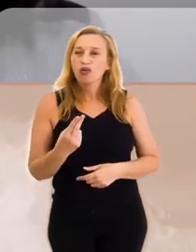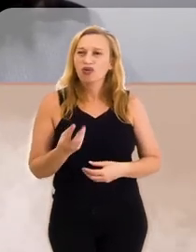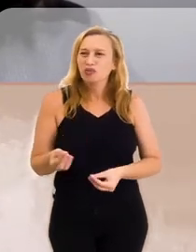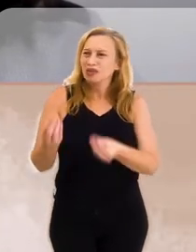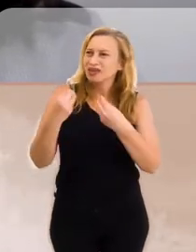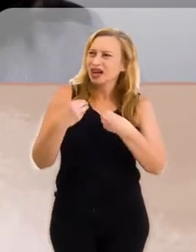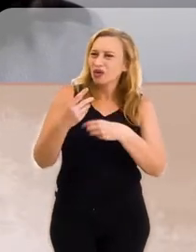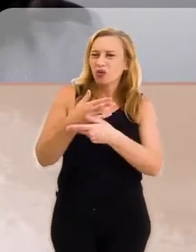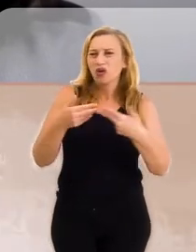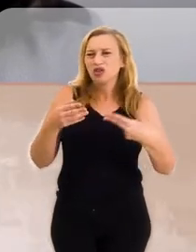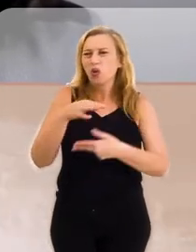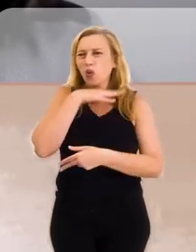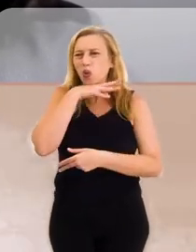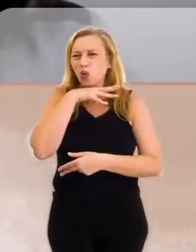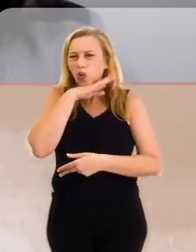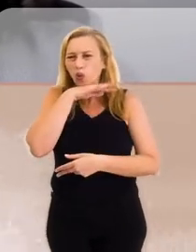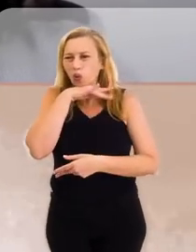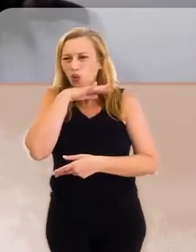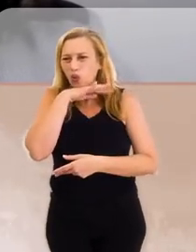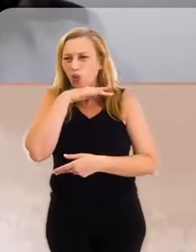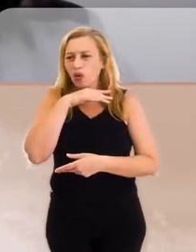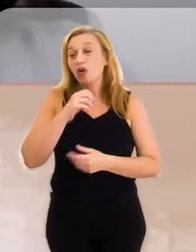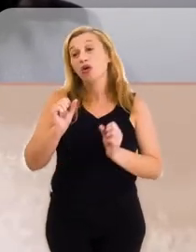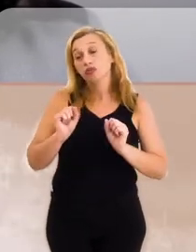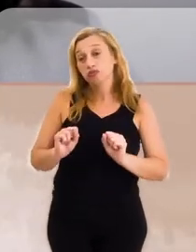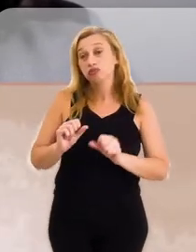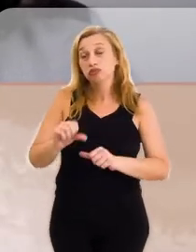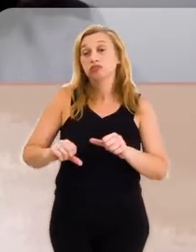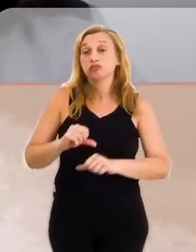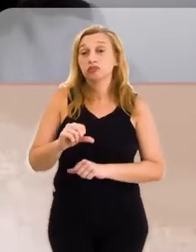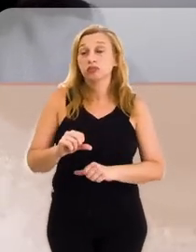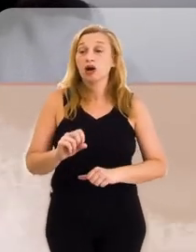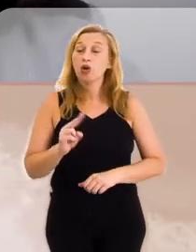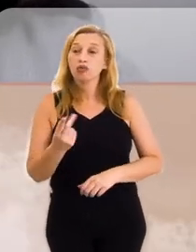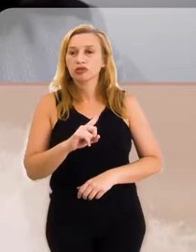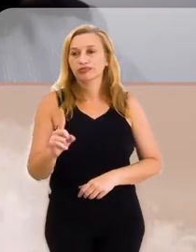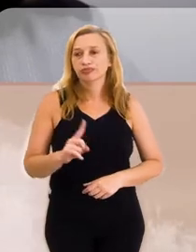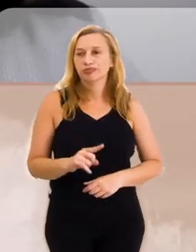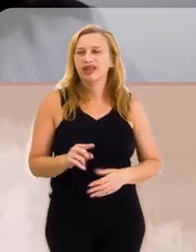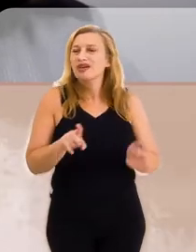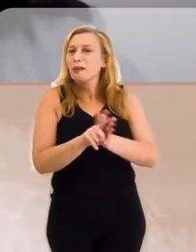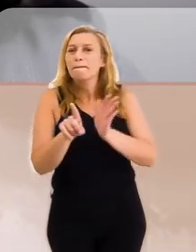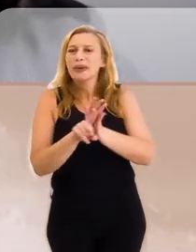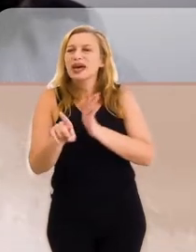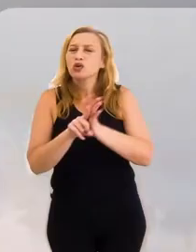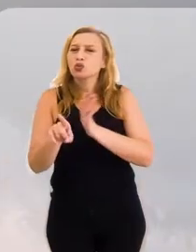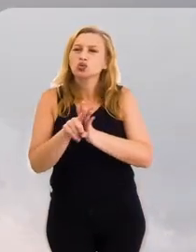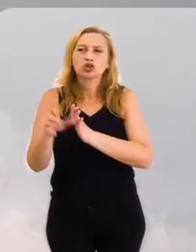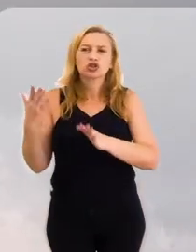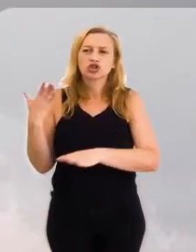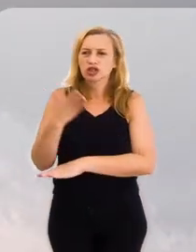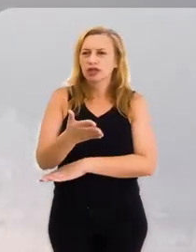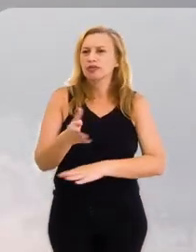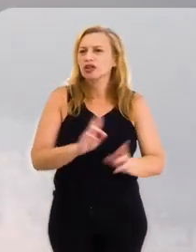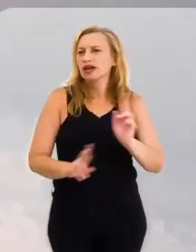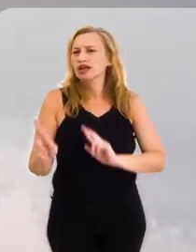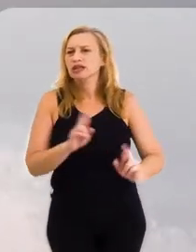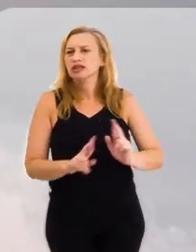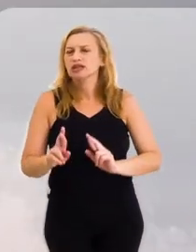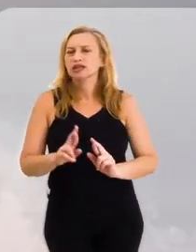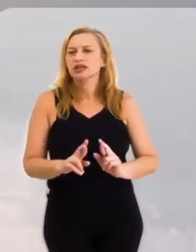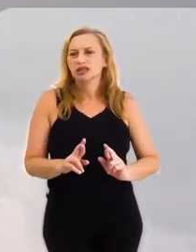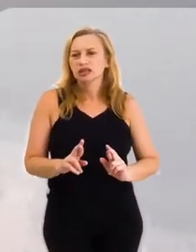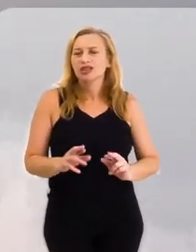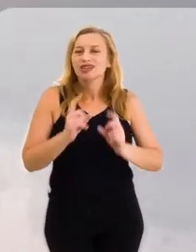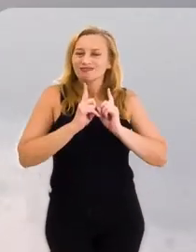não posso suportar ou se eu tenho ou não a capacidade de transformar as perguntas estão diretamente